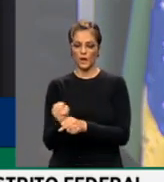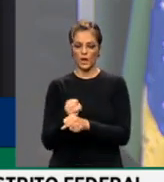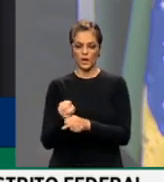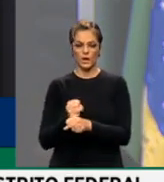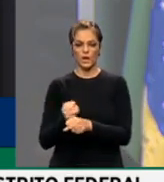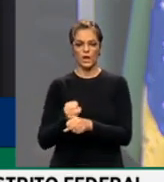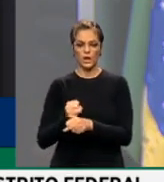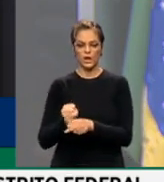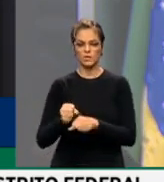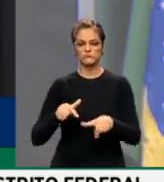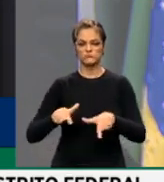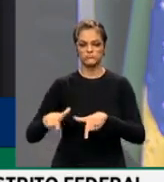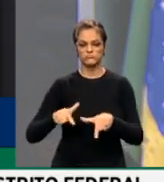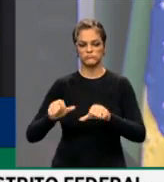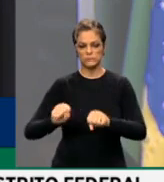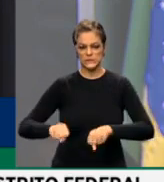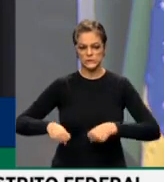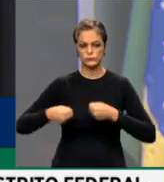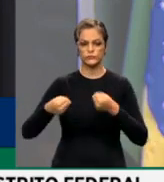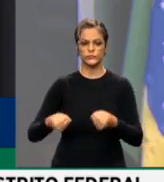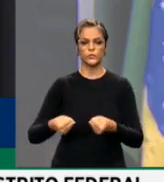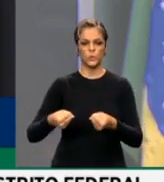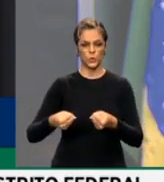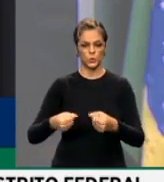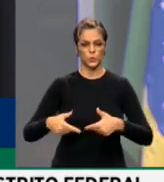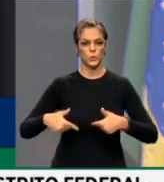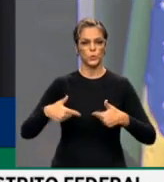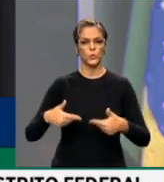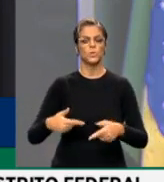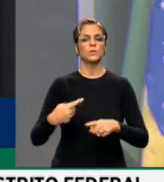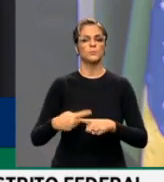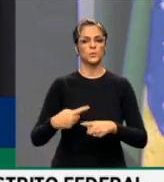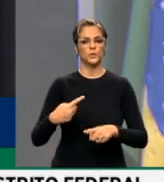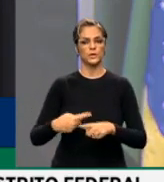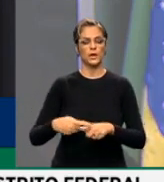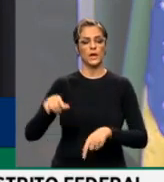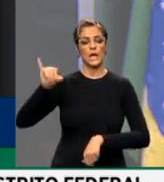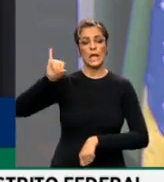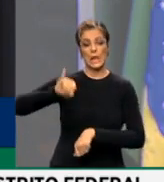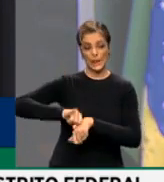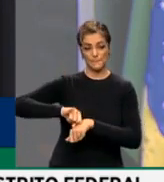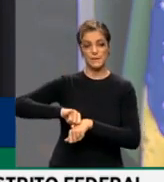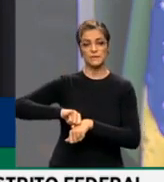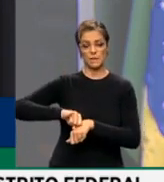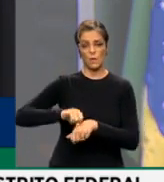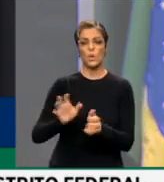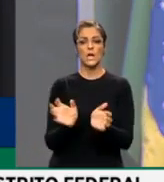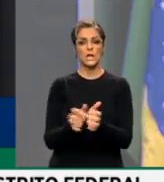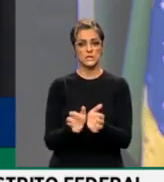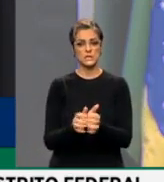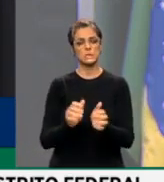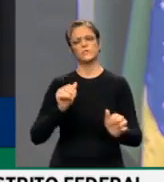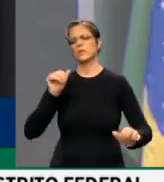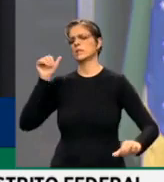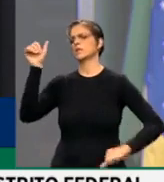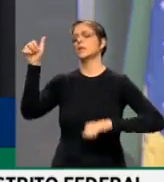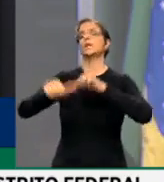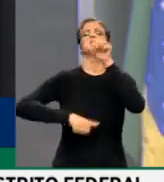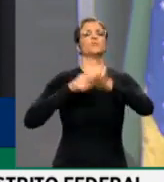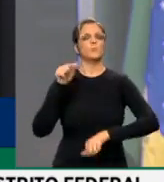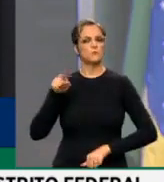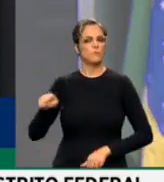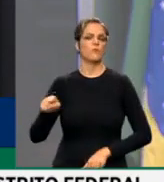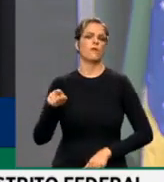cerca de oito anos, na transformação da capital de Pernambuco, Recife. Eu